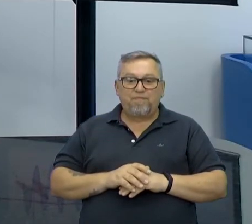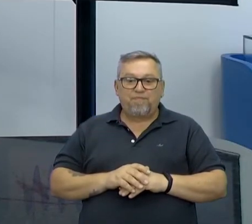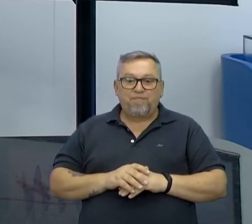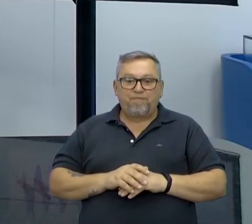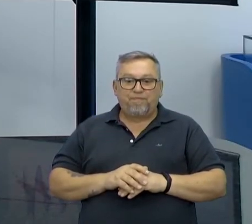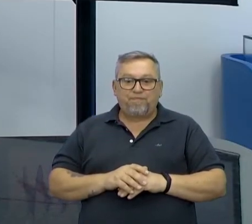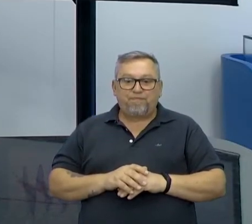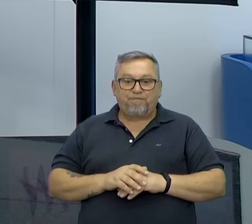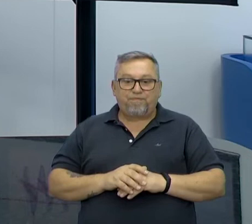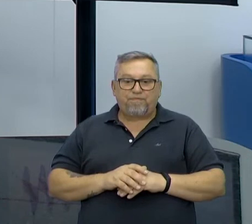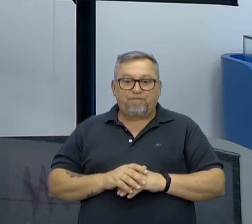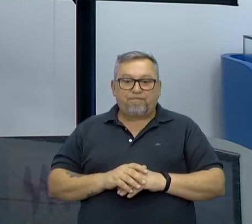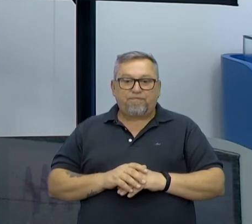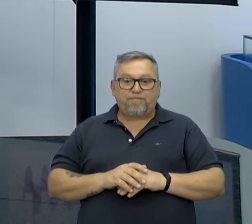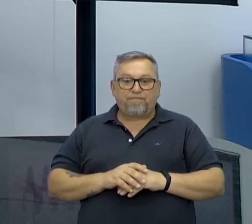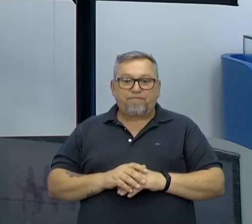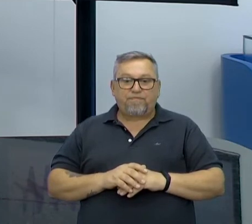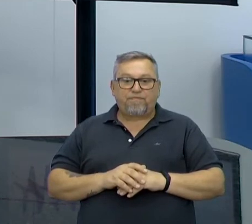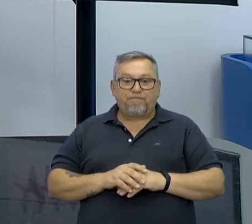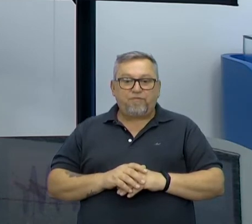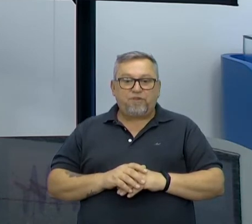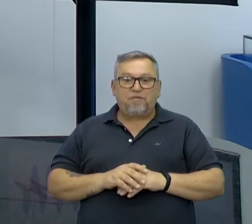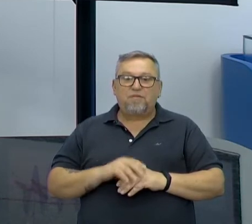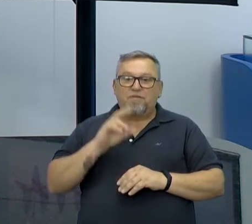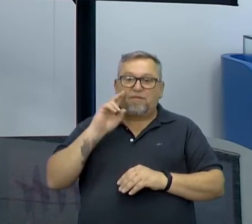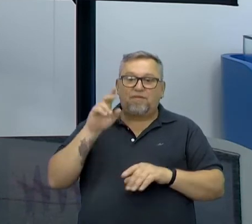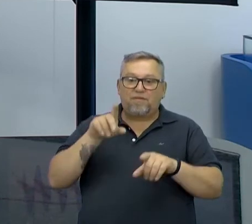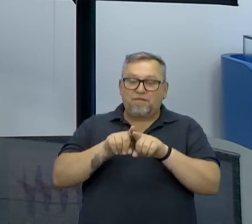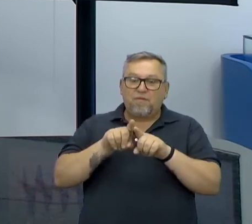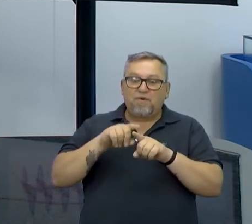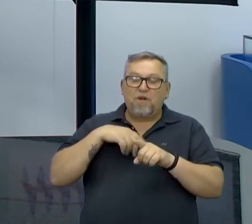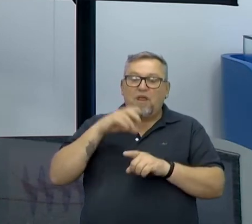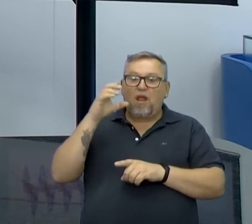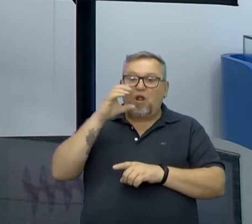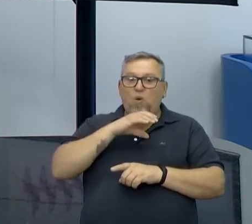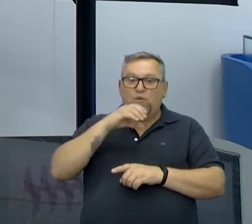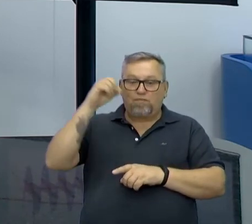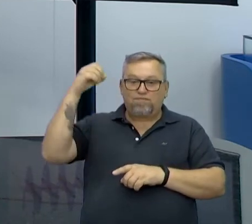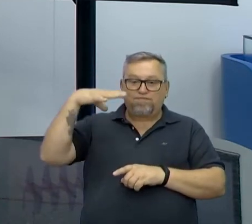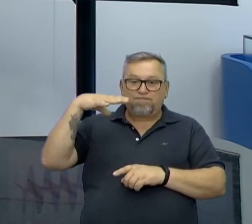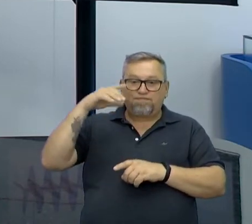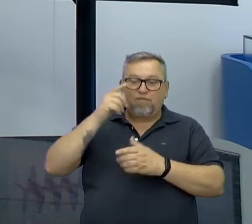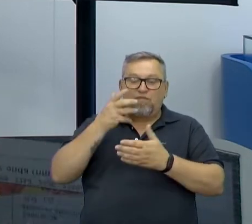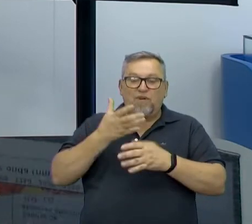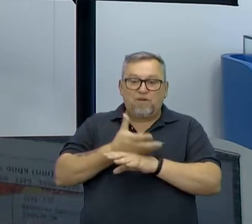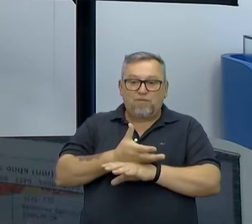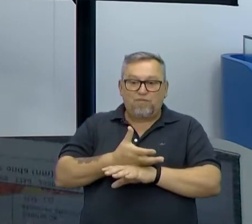né, 300 mil km por segundo, com a velocidade da luz no vácuo, certo?